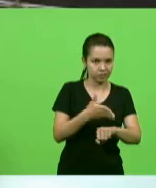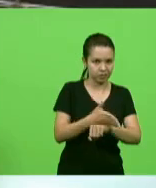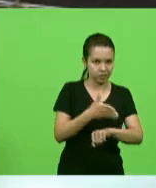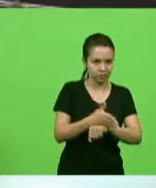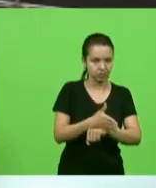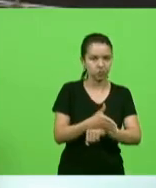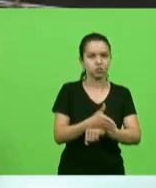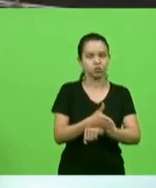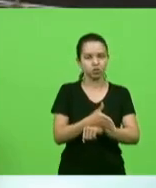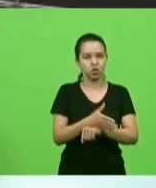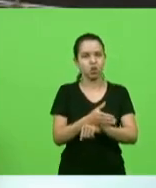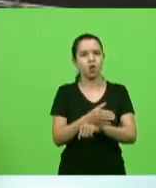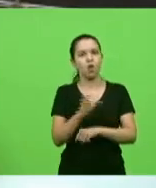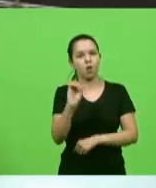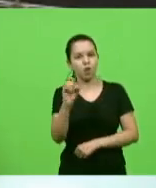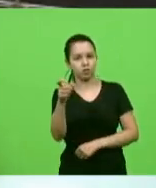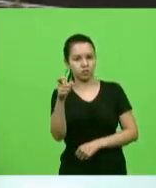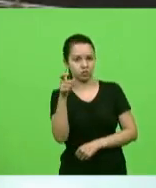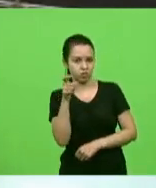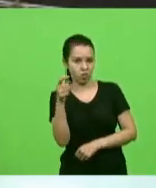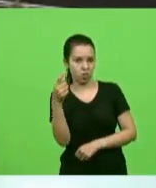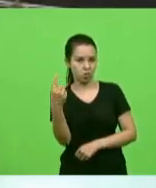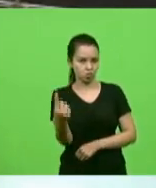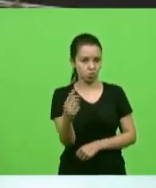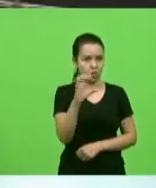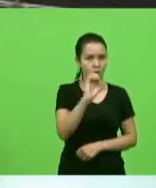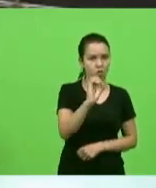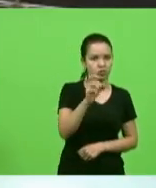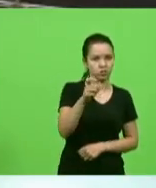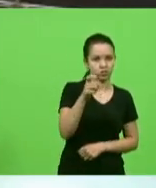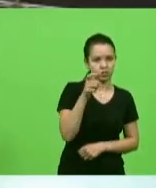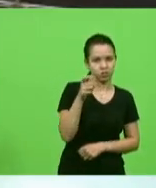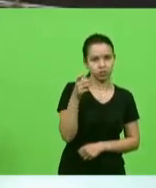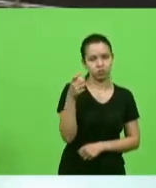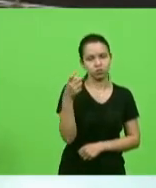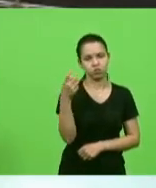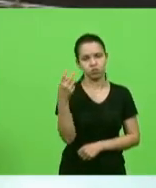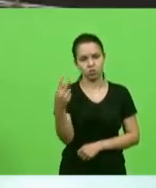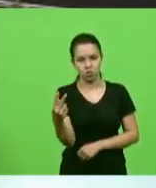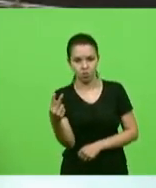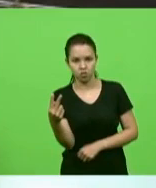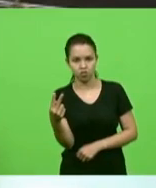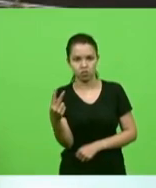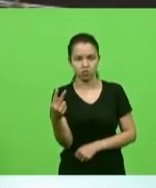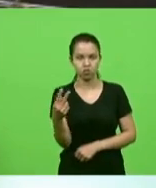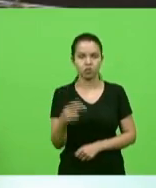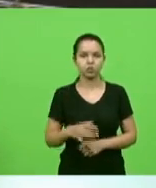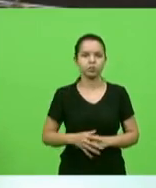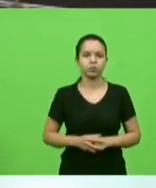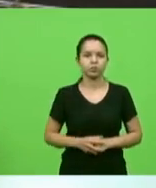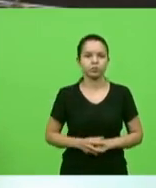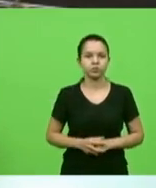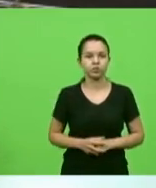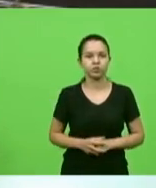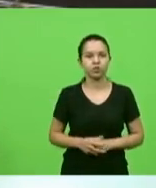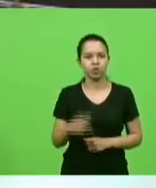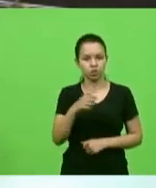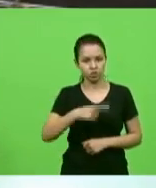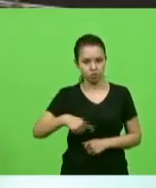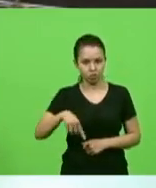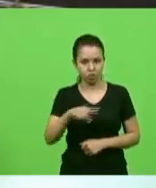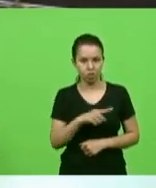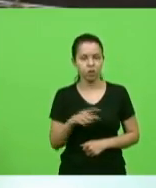operações oxigênio um oxigênio 2 e também levamos em consideração